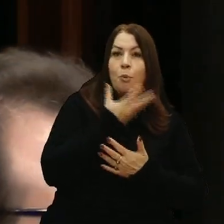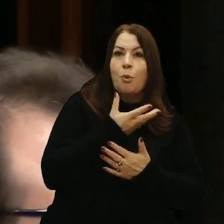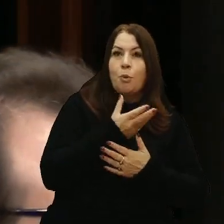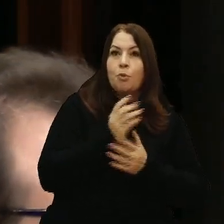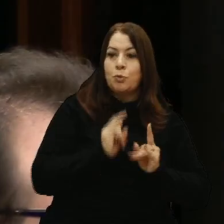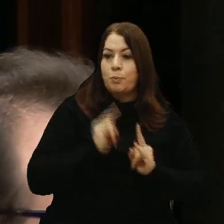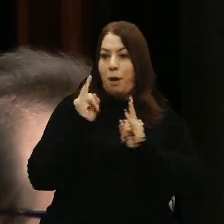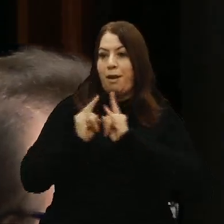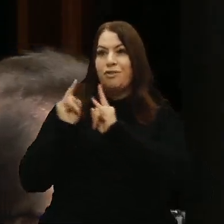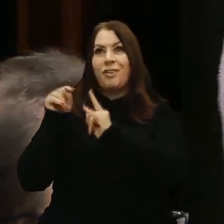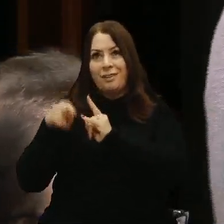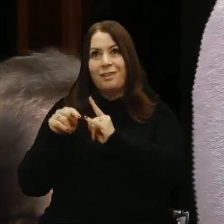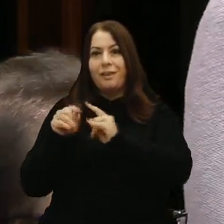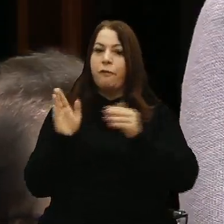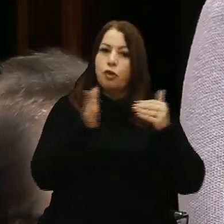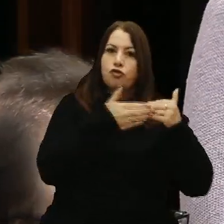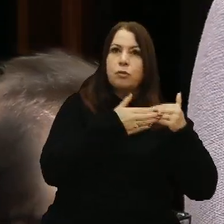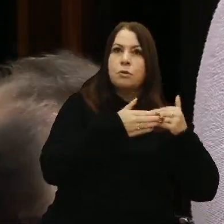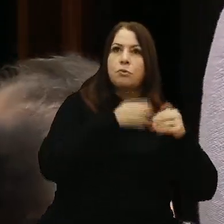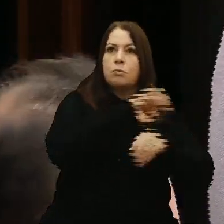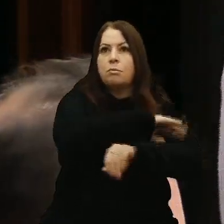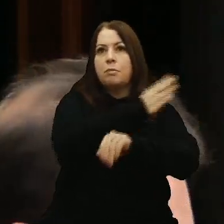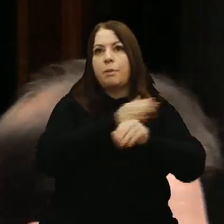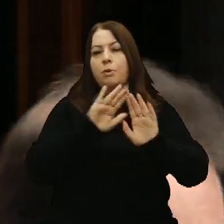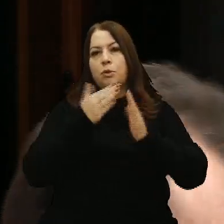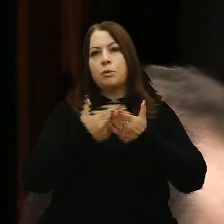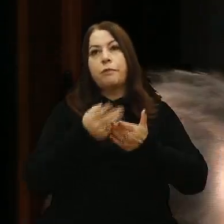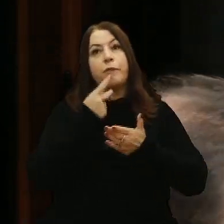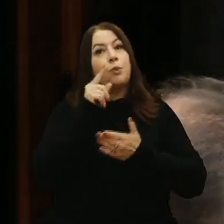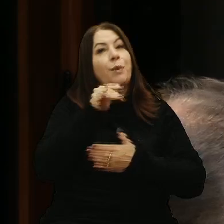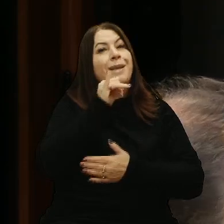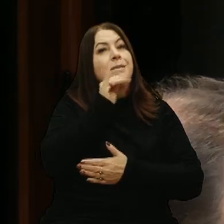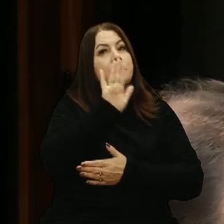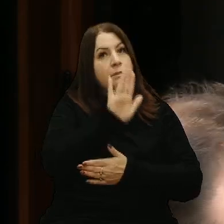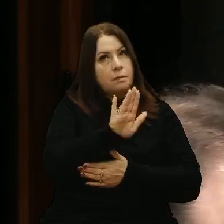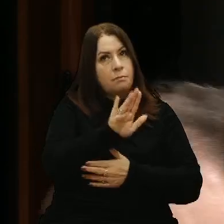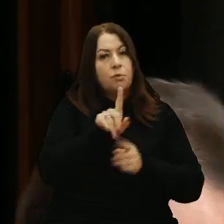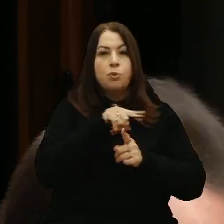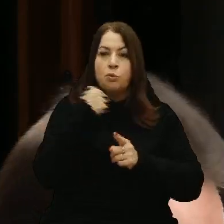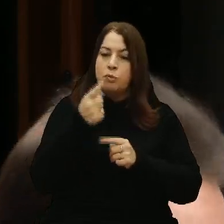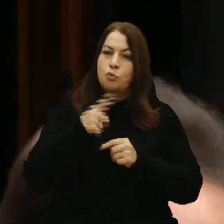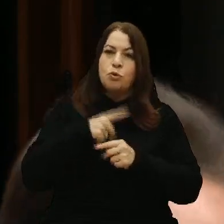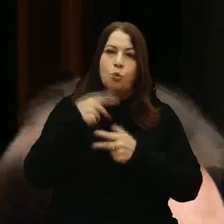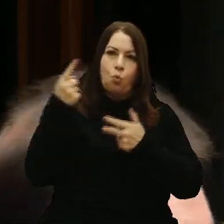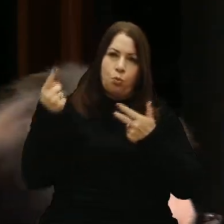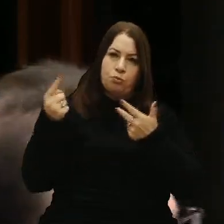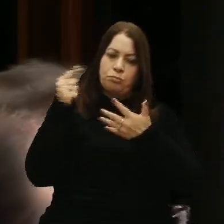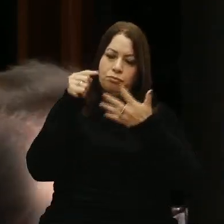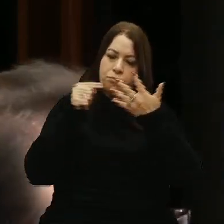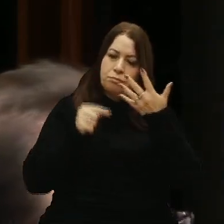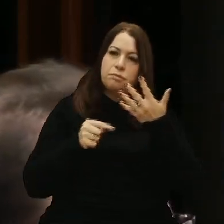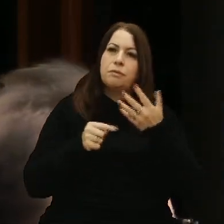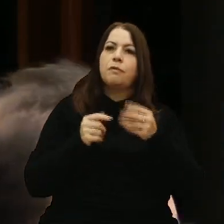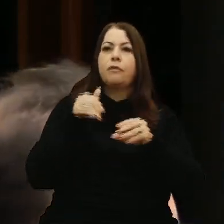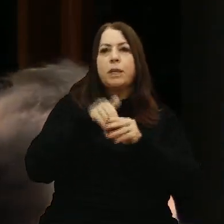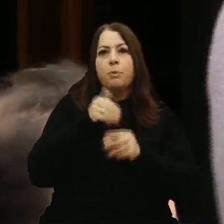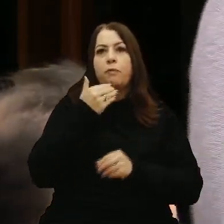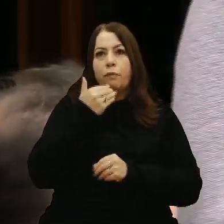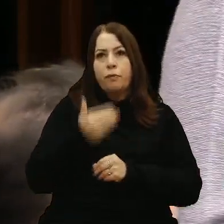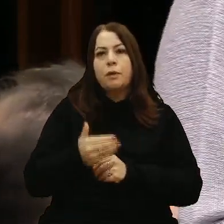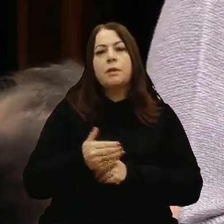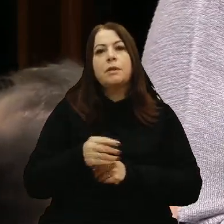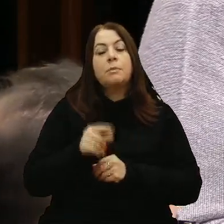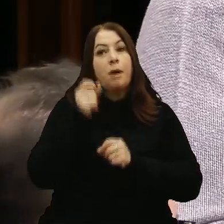conjunto habitacional, fechando o tempo integral. Estou citando esse exemplo, mas nós teríamos outros. Então, votaremos favoráveis,